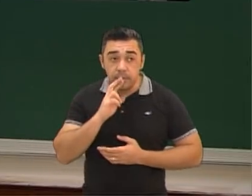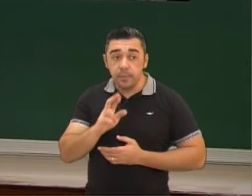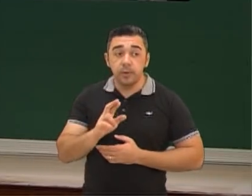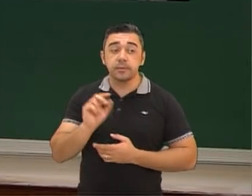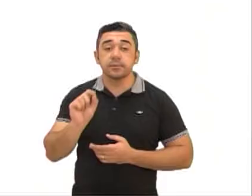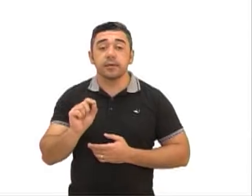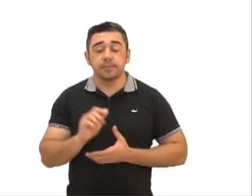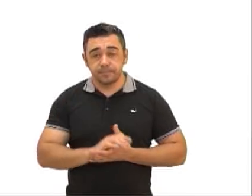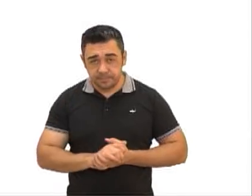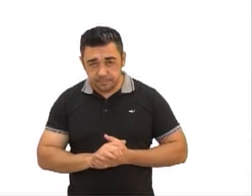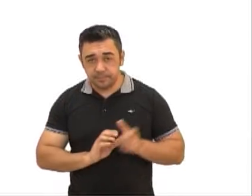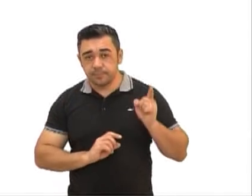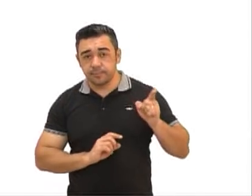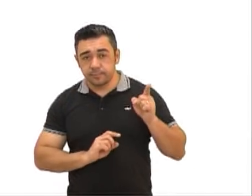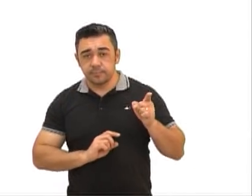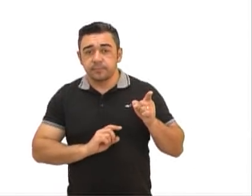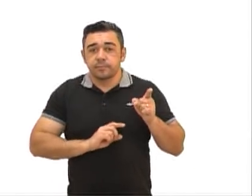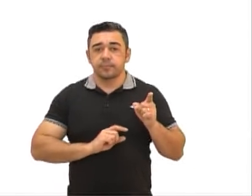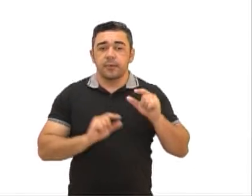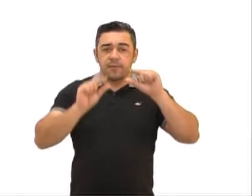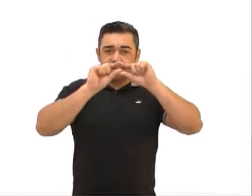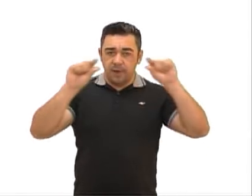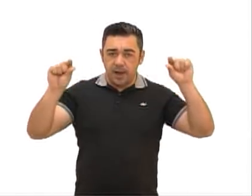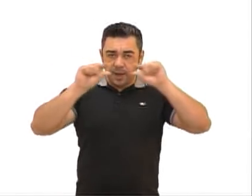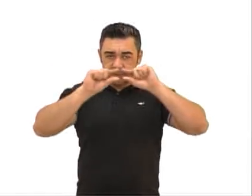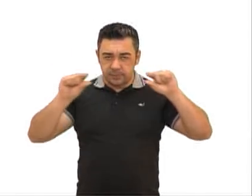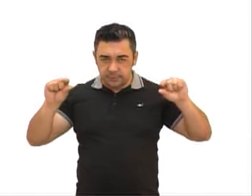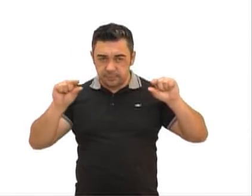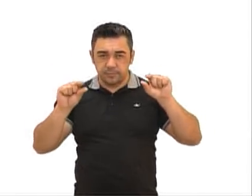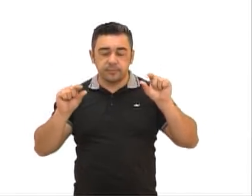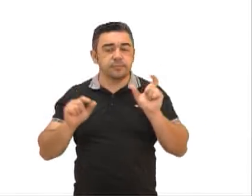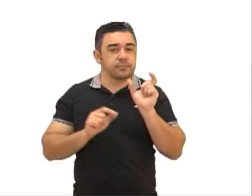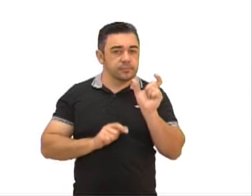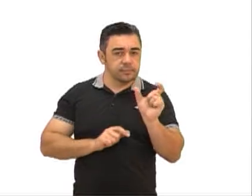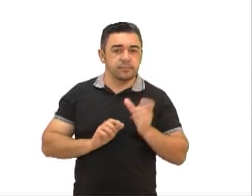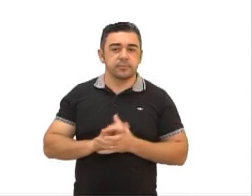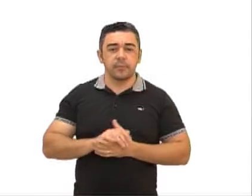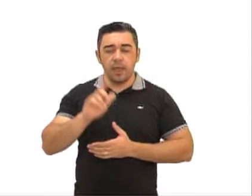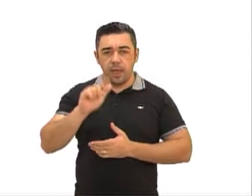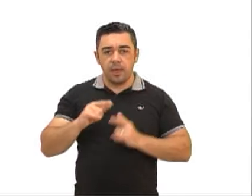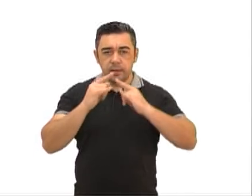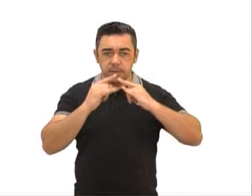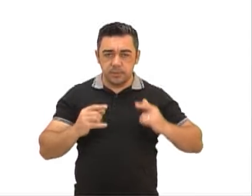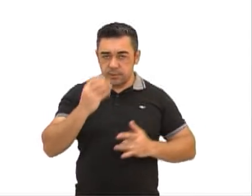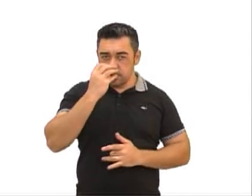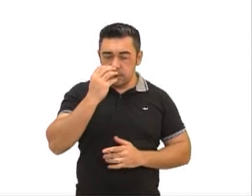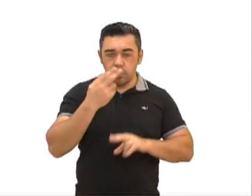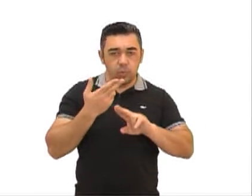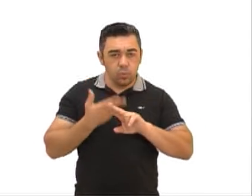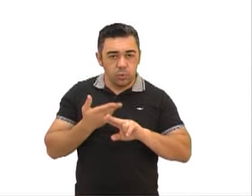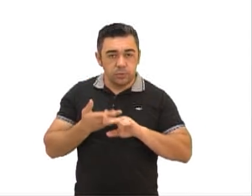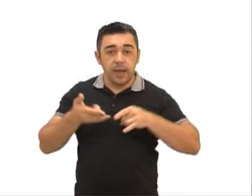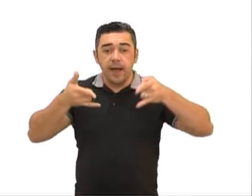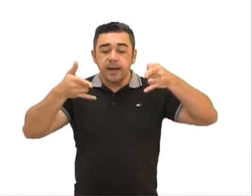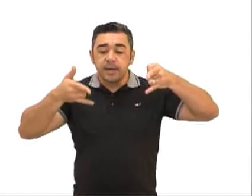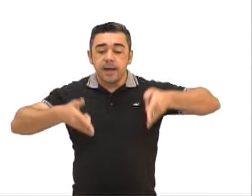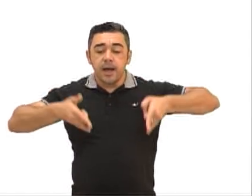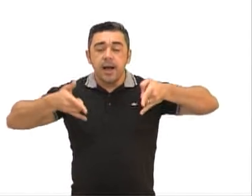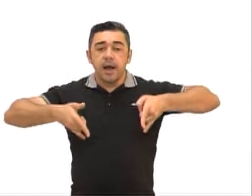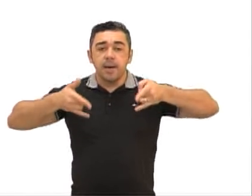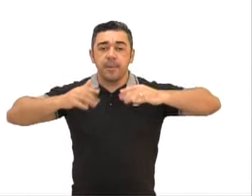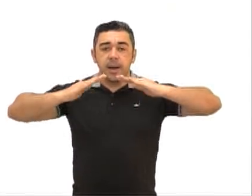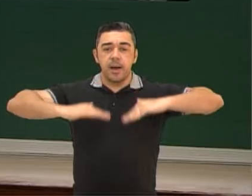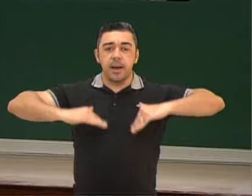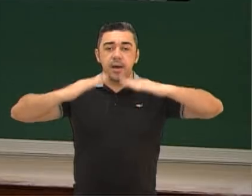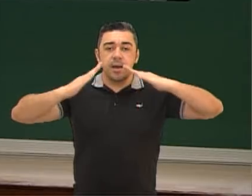então? Então, complete a frase. É a arte circense de solo que utiliza uma cama